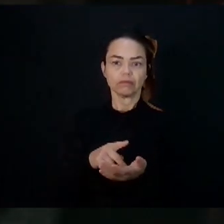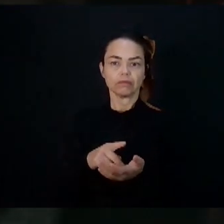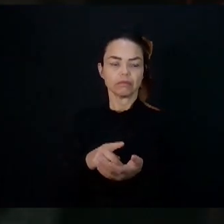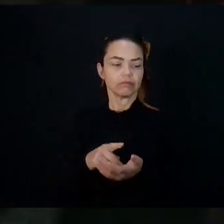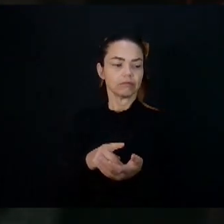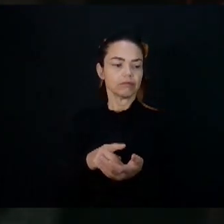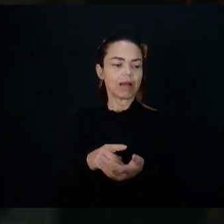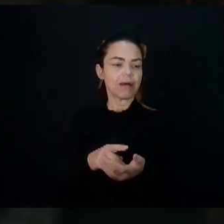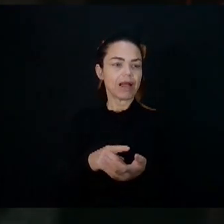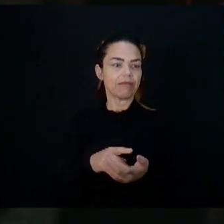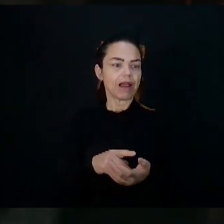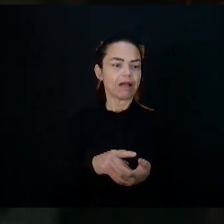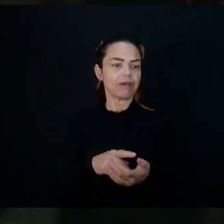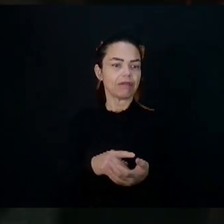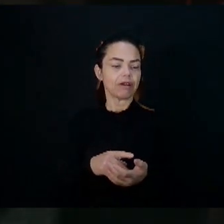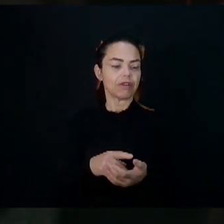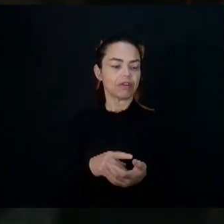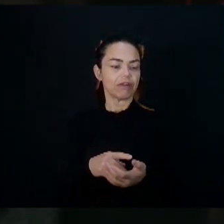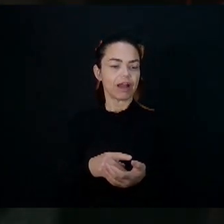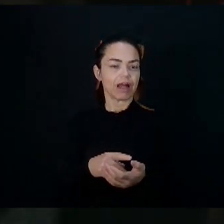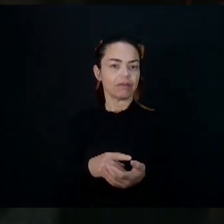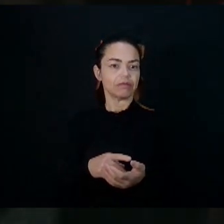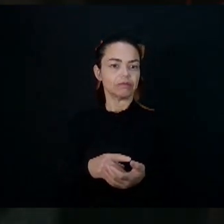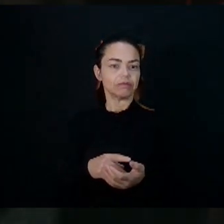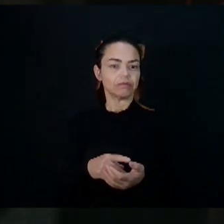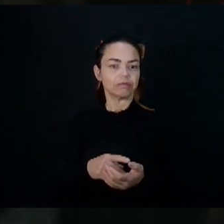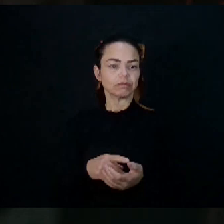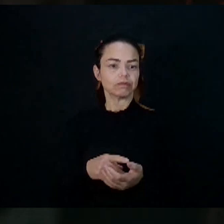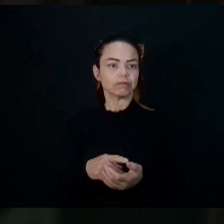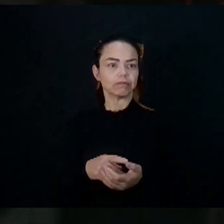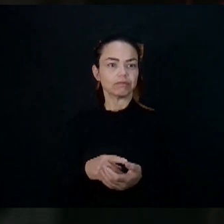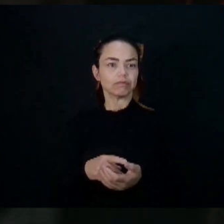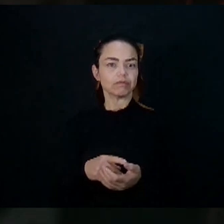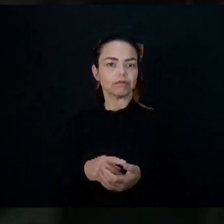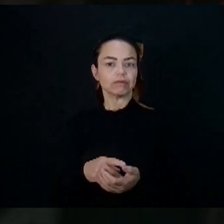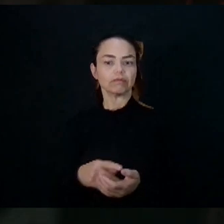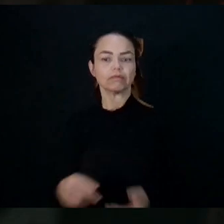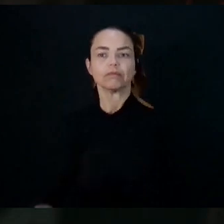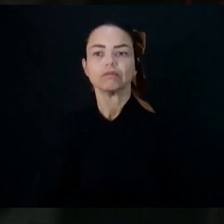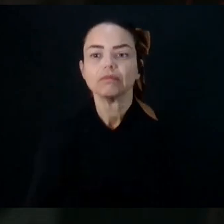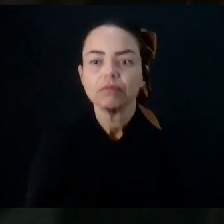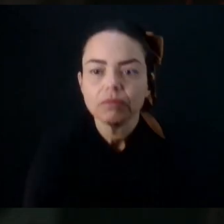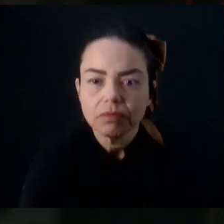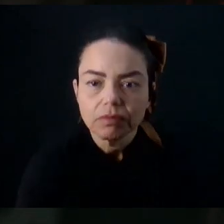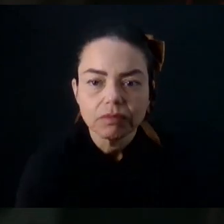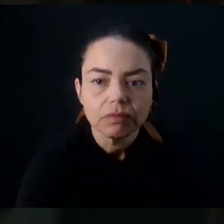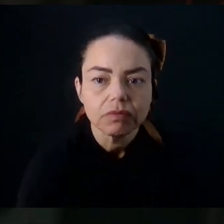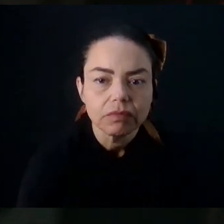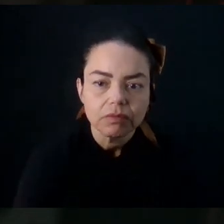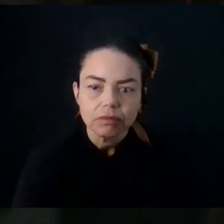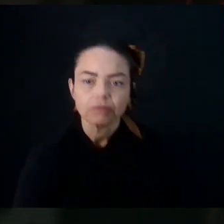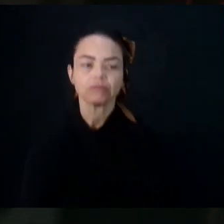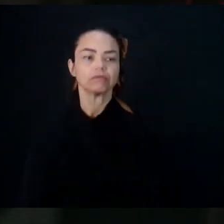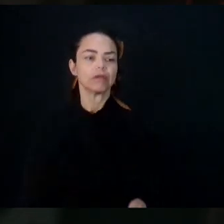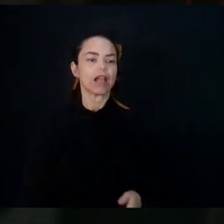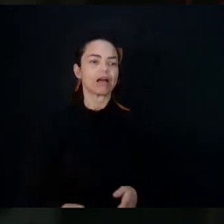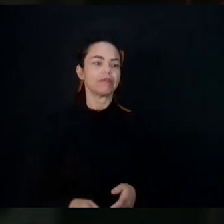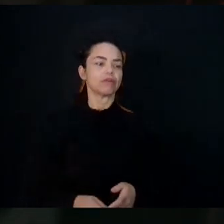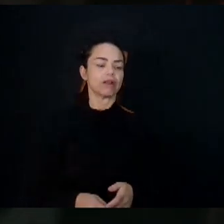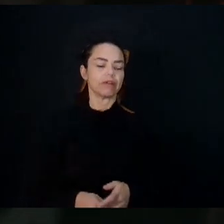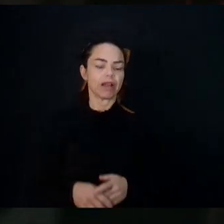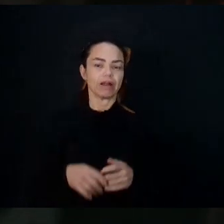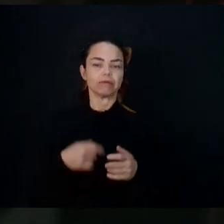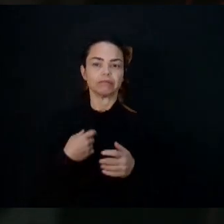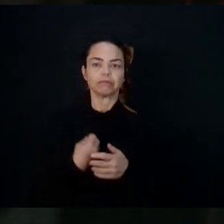no programa, e isso são falas de psicólogos, né, que a gente precisa cuidar primeiro da gente, para